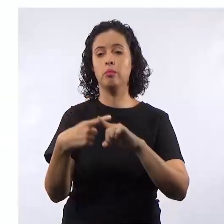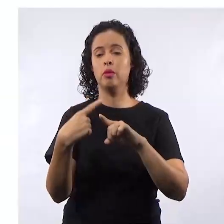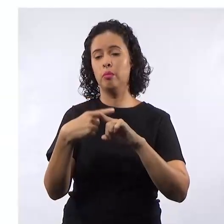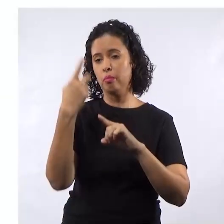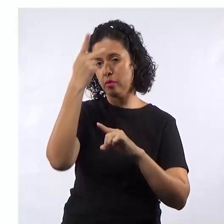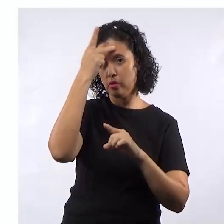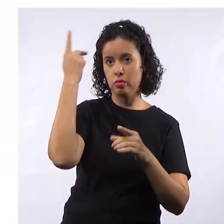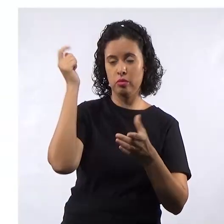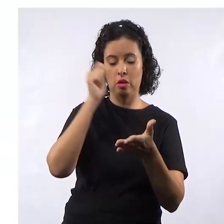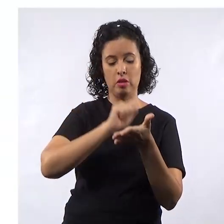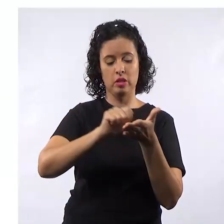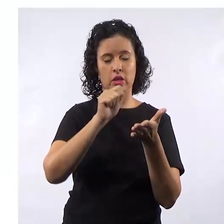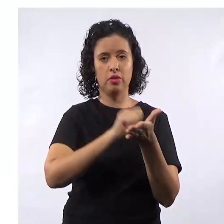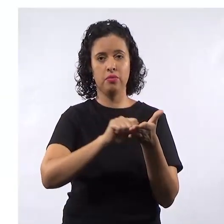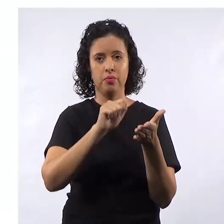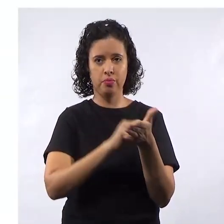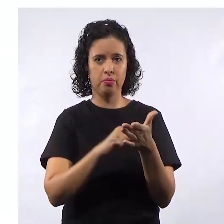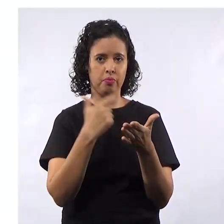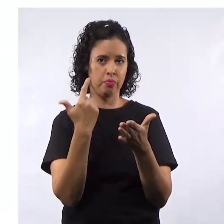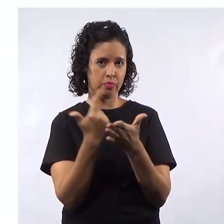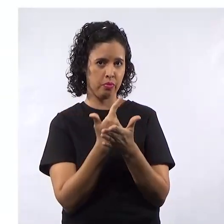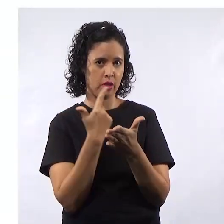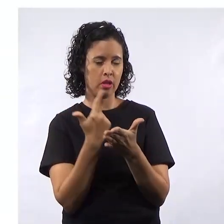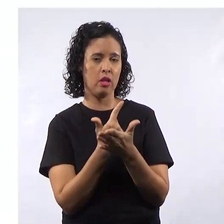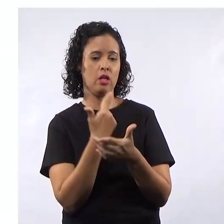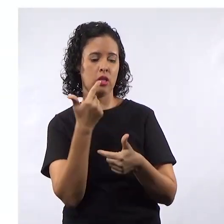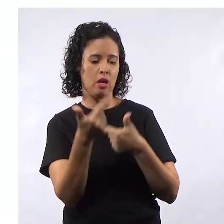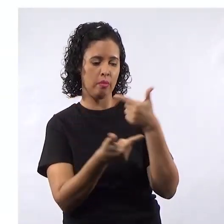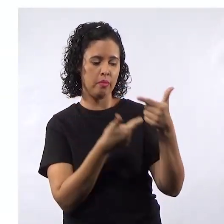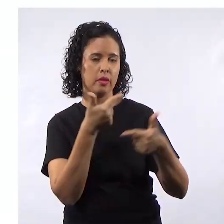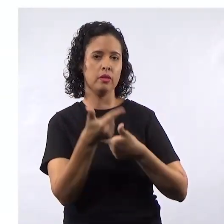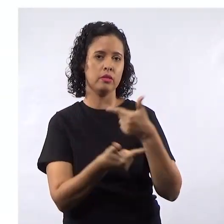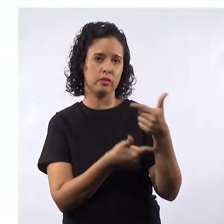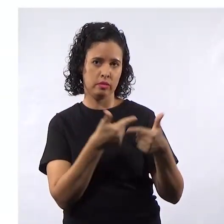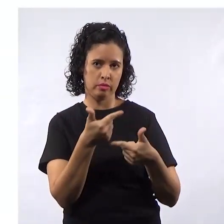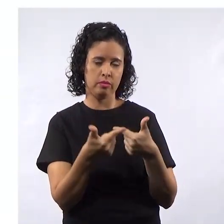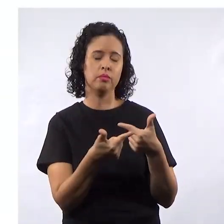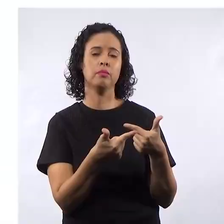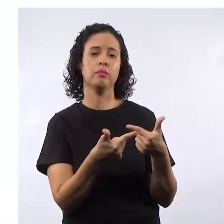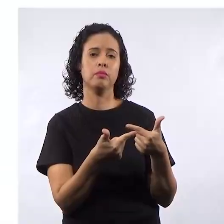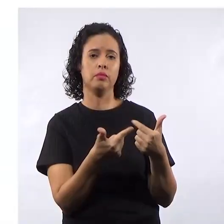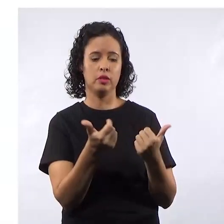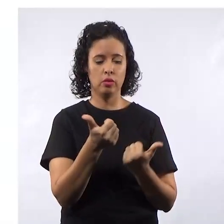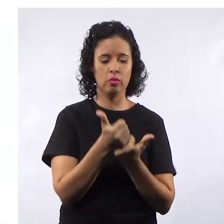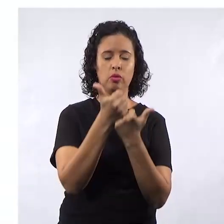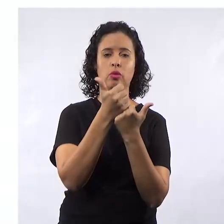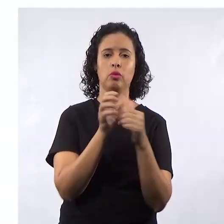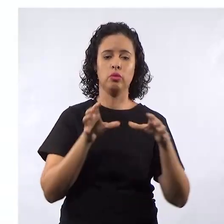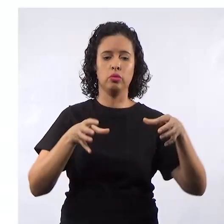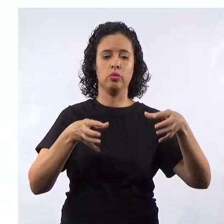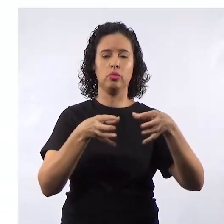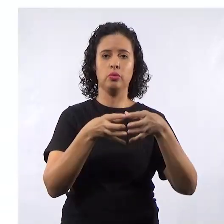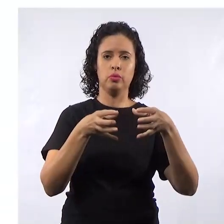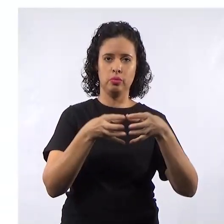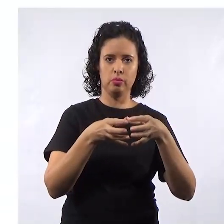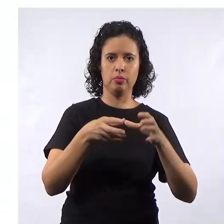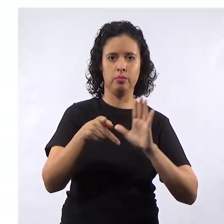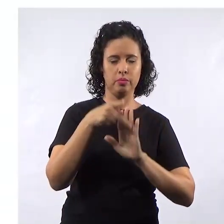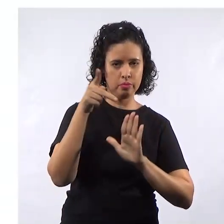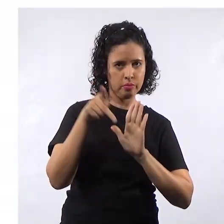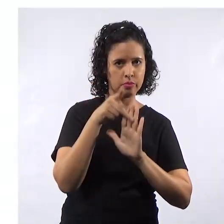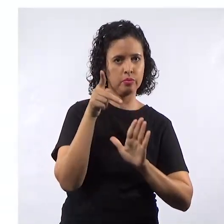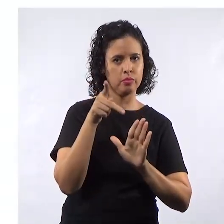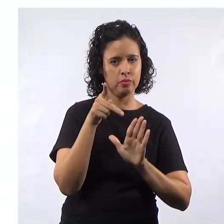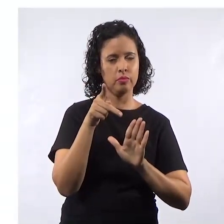pessoas, no caso, que escrevem livros, ou seja, eles trabalham com esses livros que são doutrinas, ou seja, é o conjunto de princípios expostos nos livros de